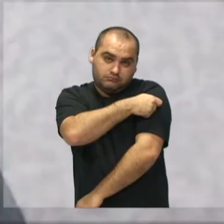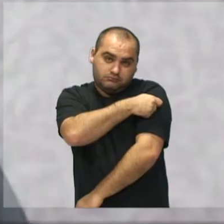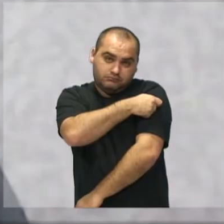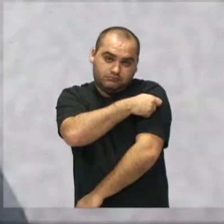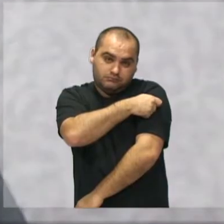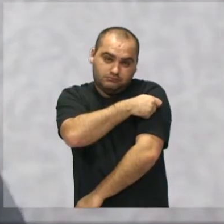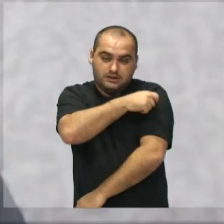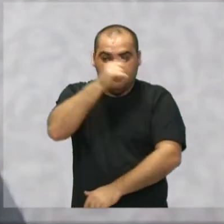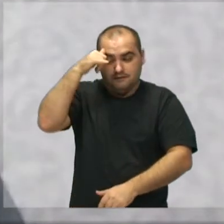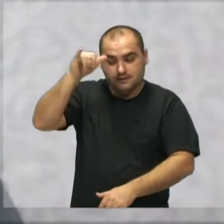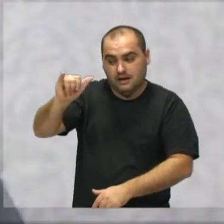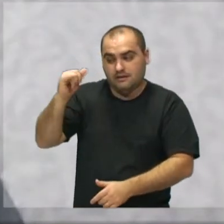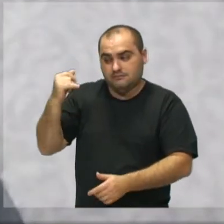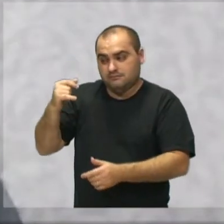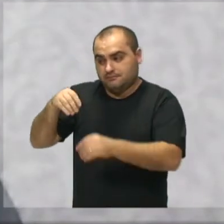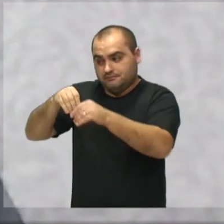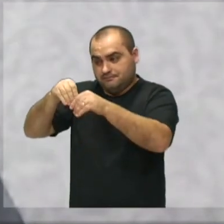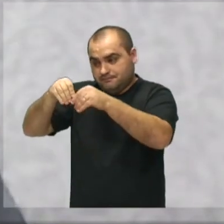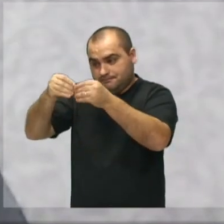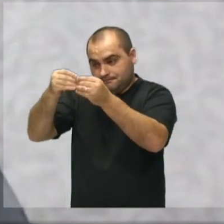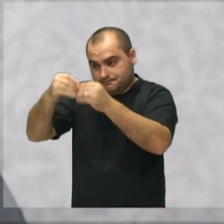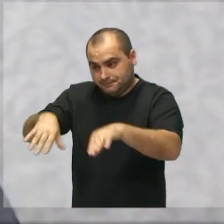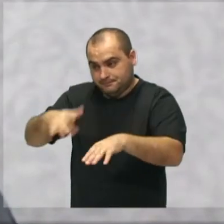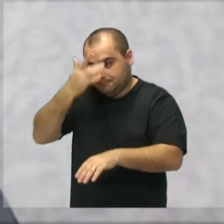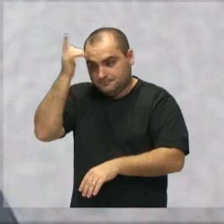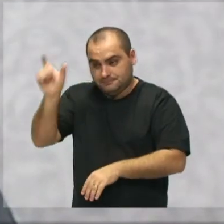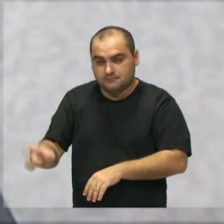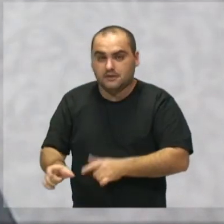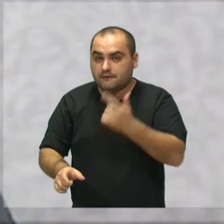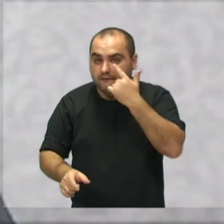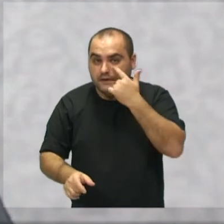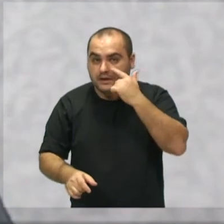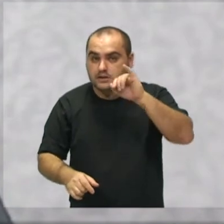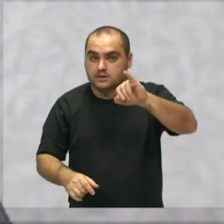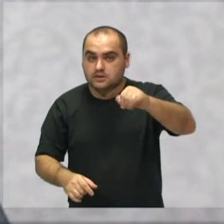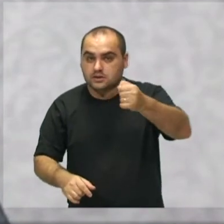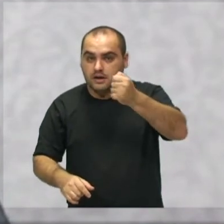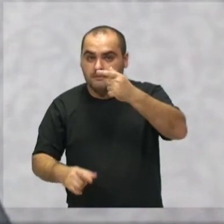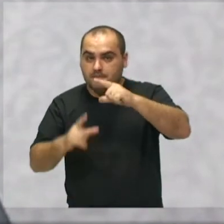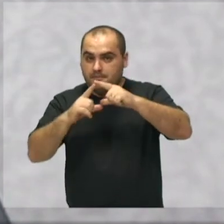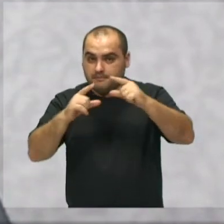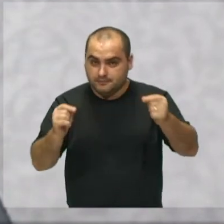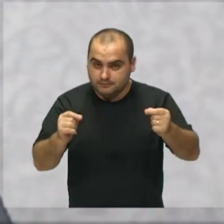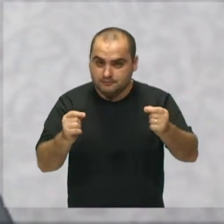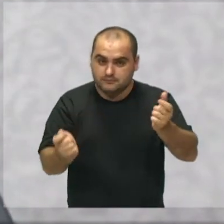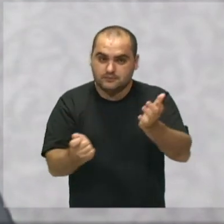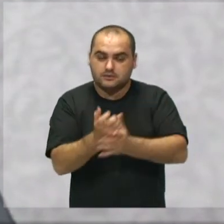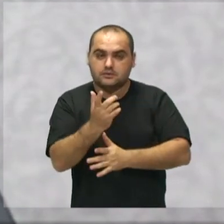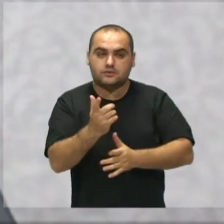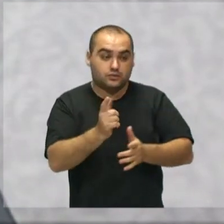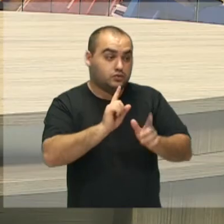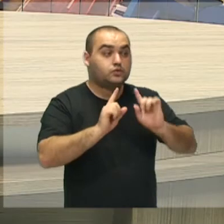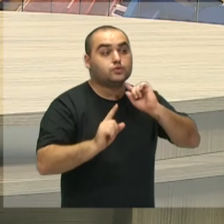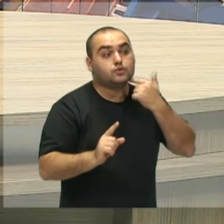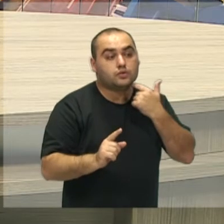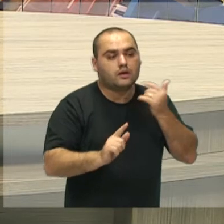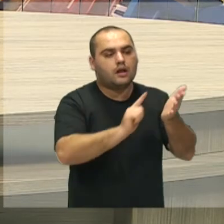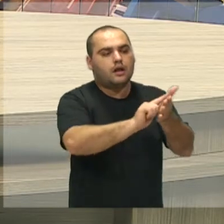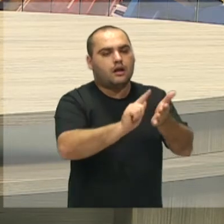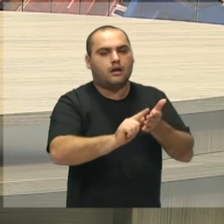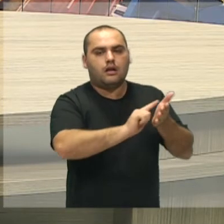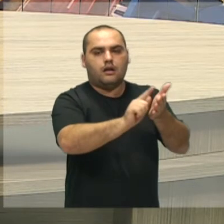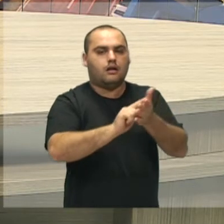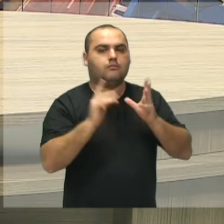isso para que eu não o prejudique. Né? Mais ou menos como os japoneses fizeram na Copa do Mundo. Sujou, limpou tudo, né? Não deixou nada ali